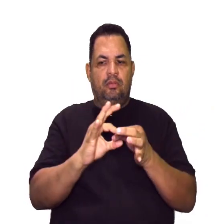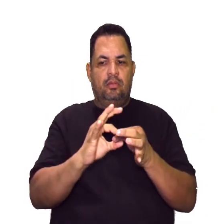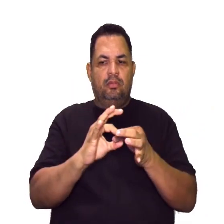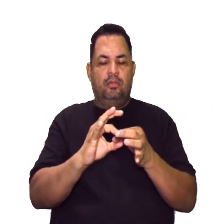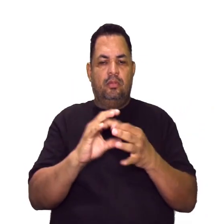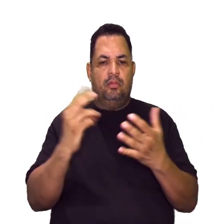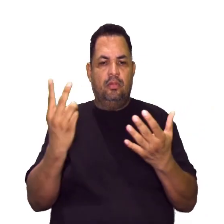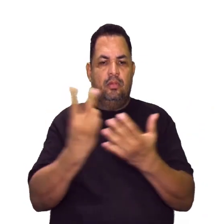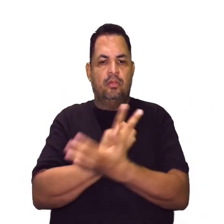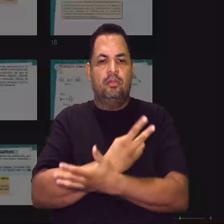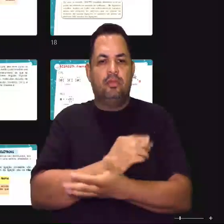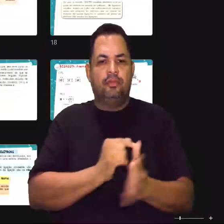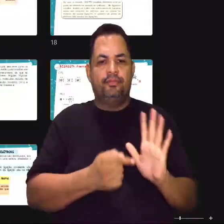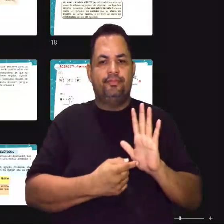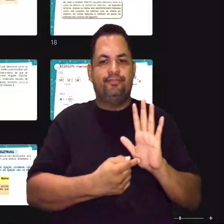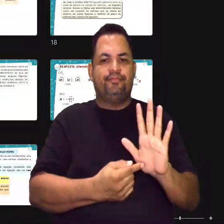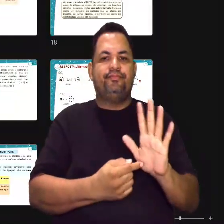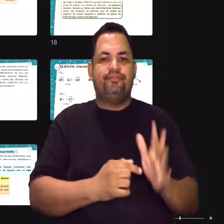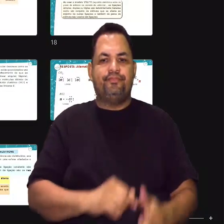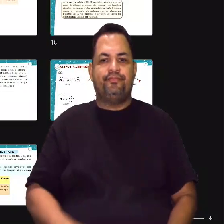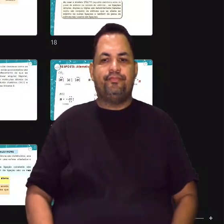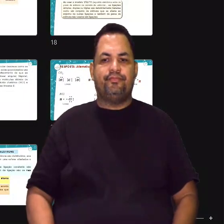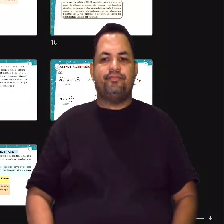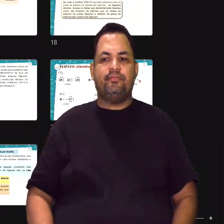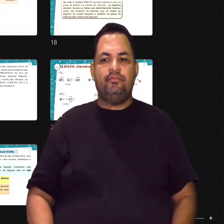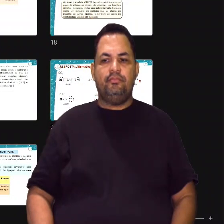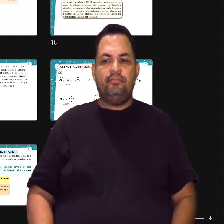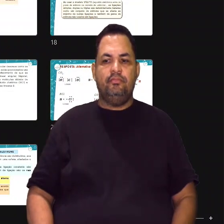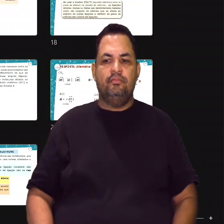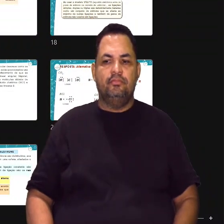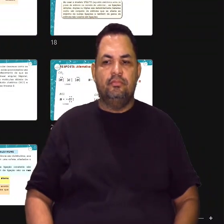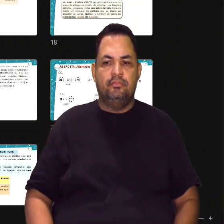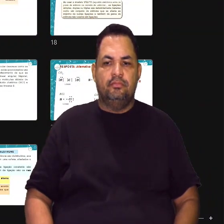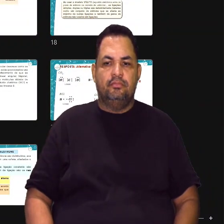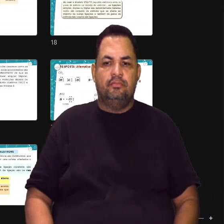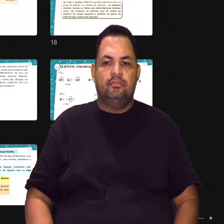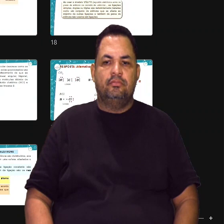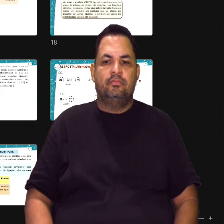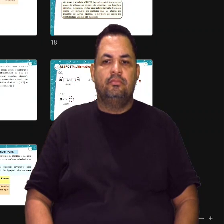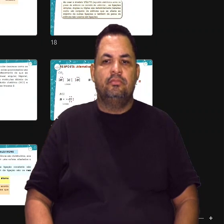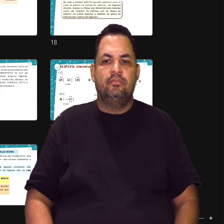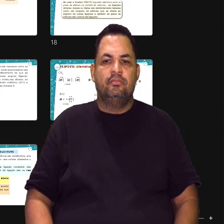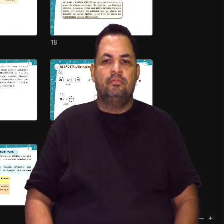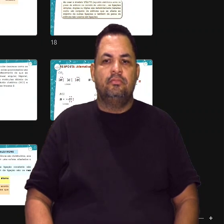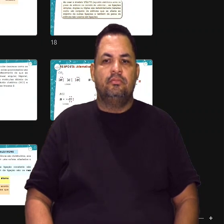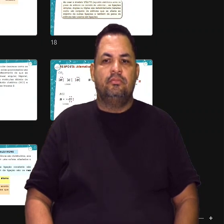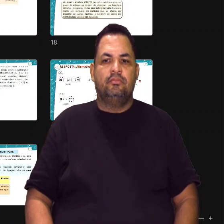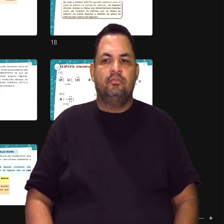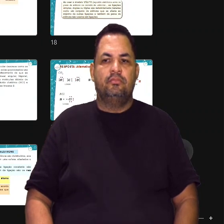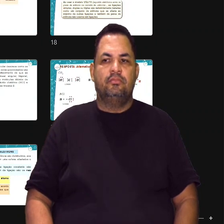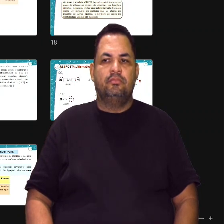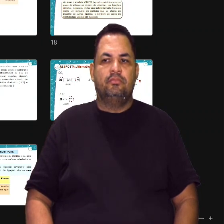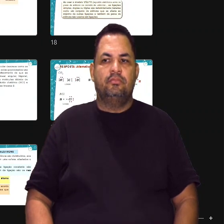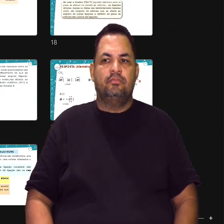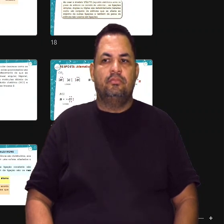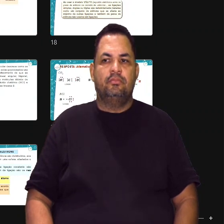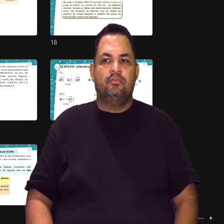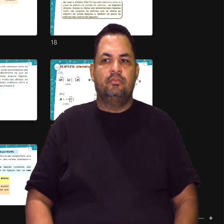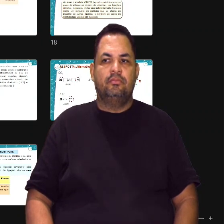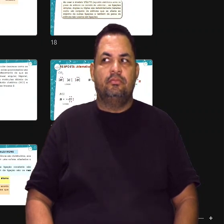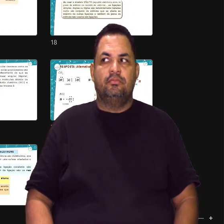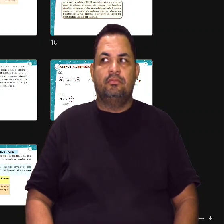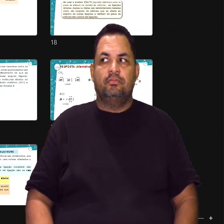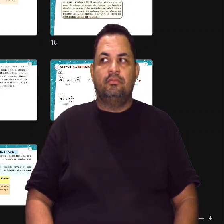átomos apresentam. Lembrando aqui que é apenas uma forma,